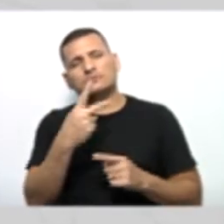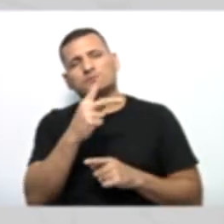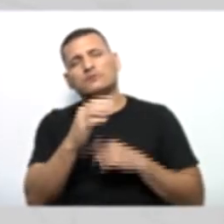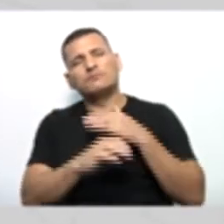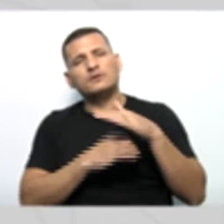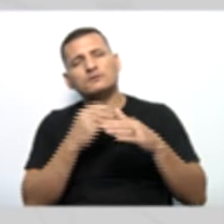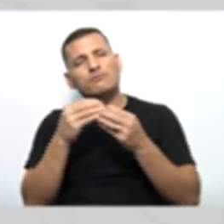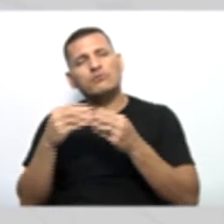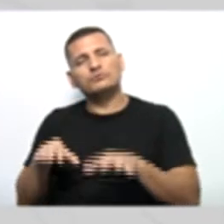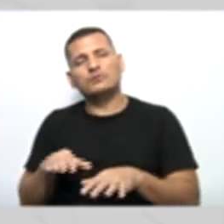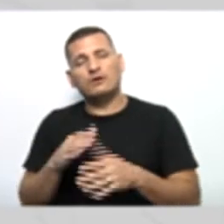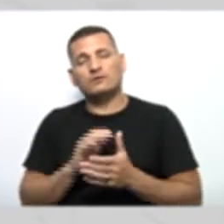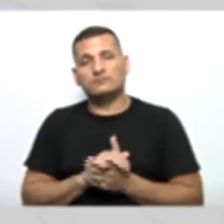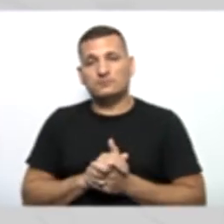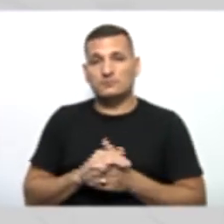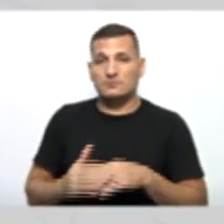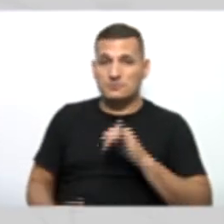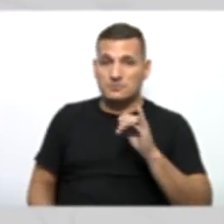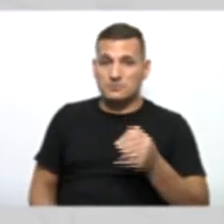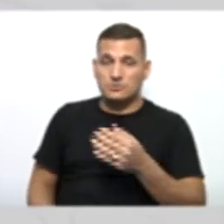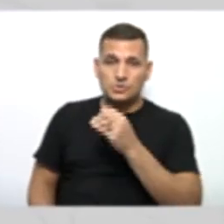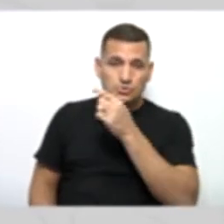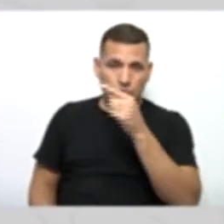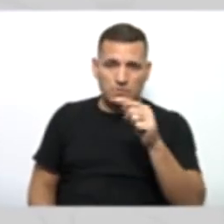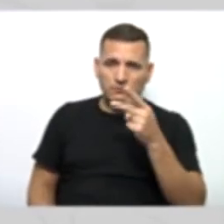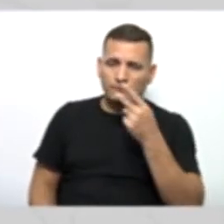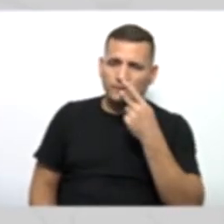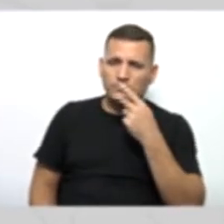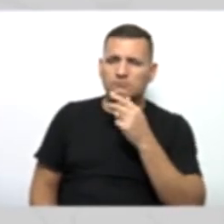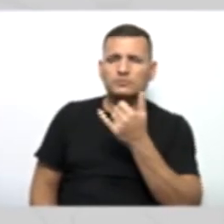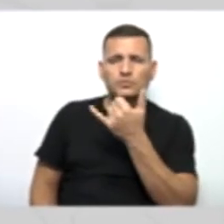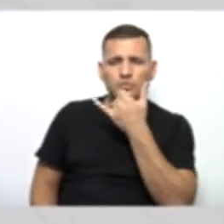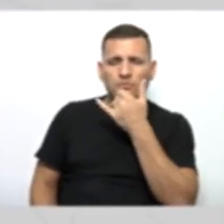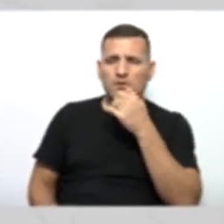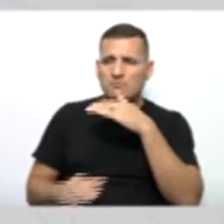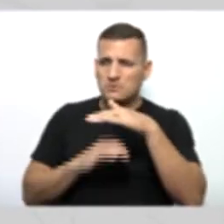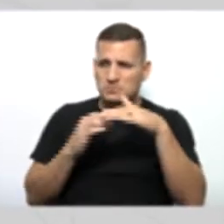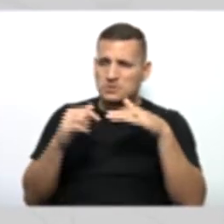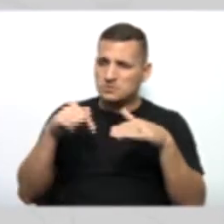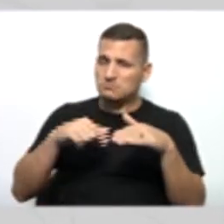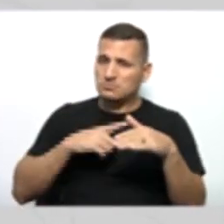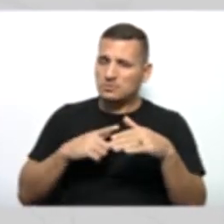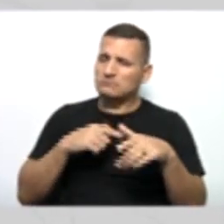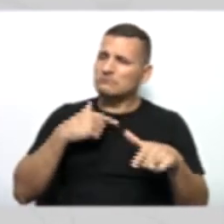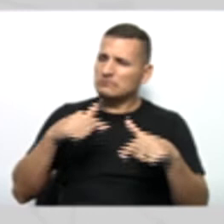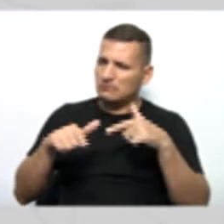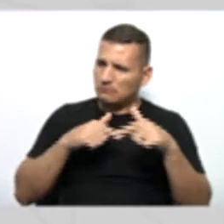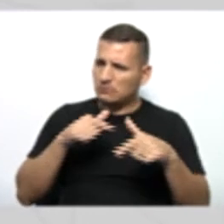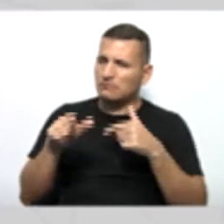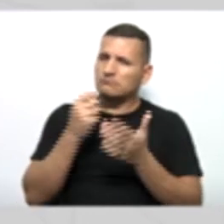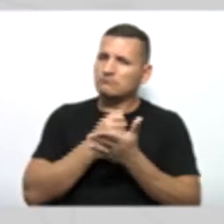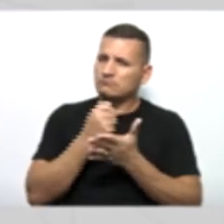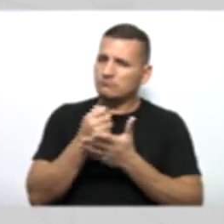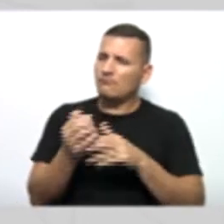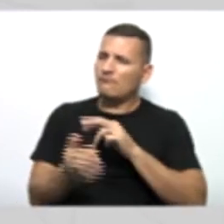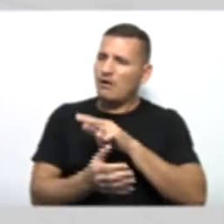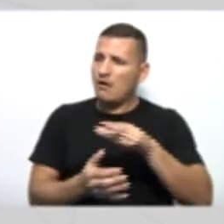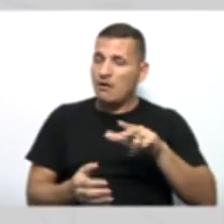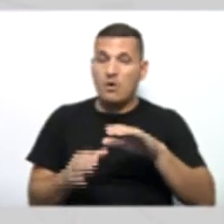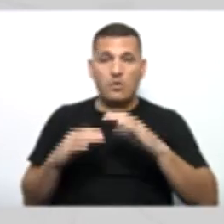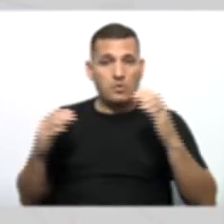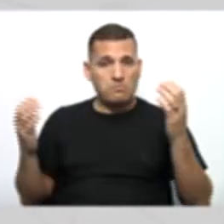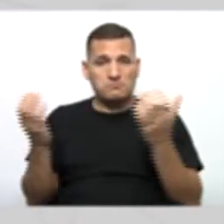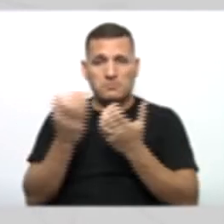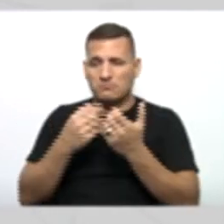João disse que a empresa criava centenas de empregos e que a comunidade do entorno não poderia reclamar